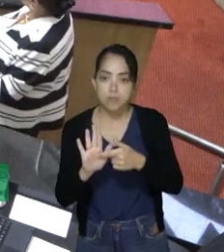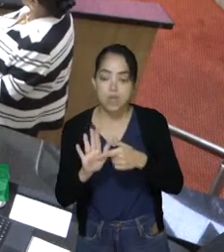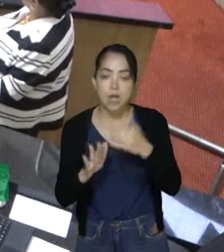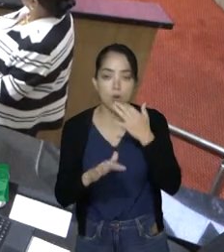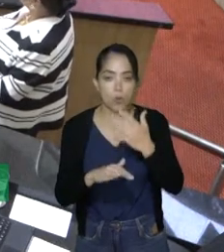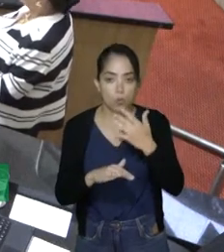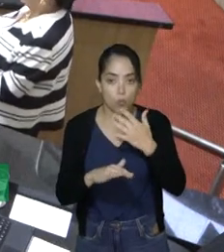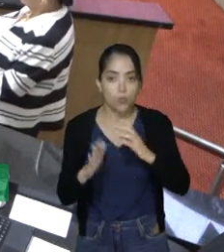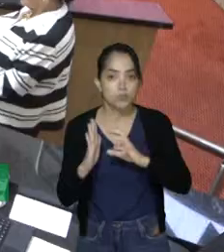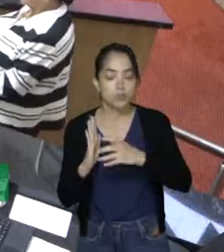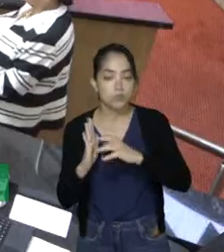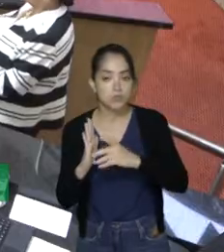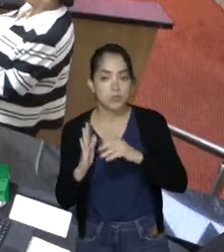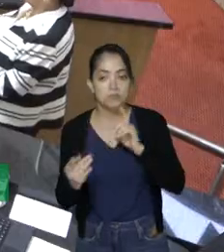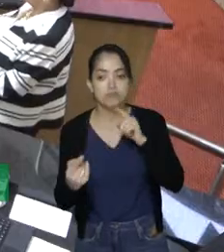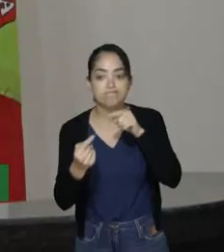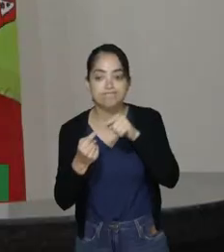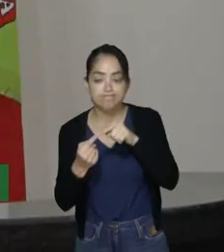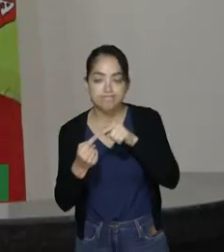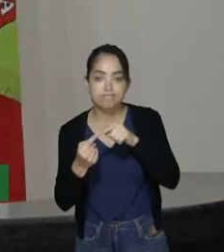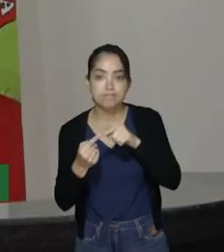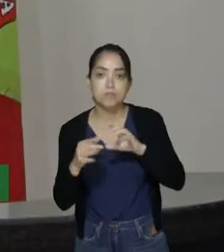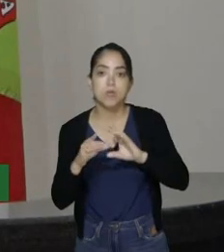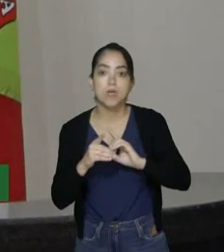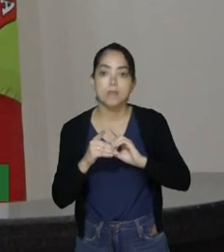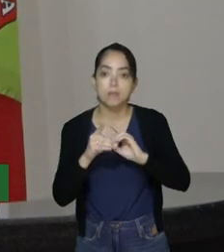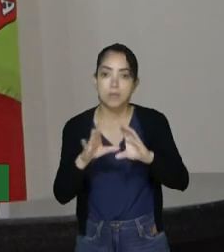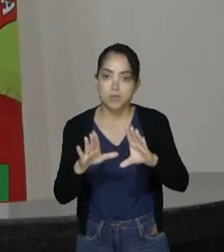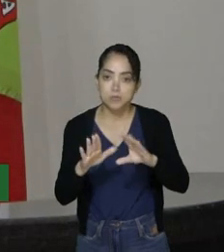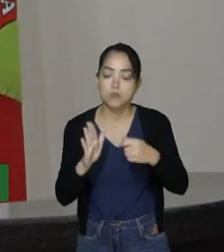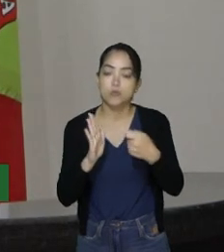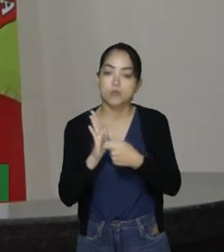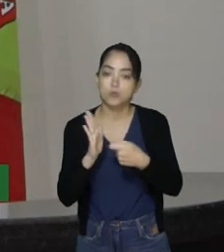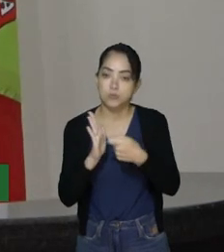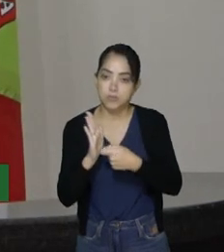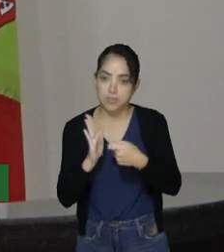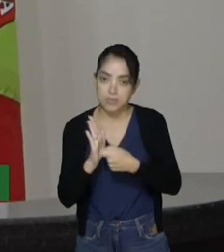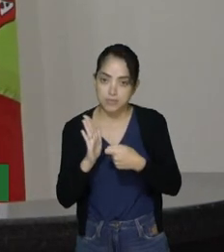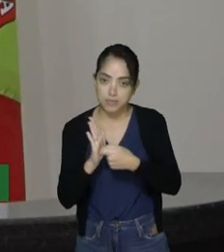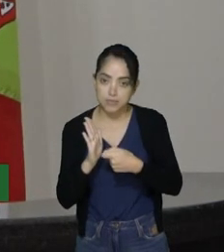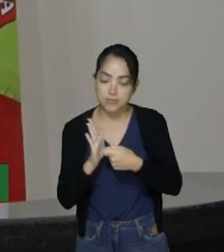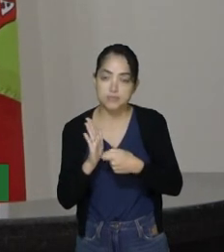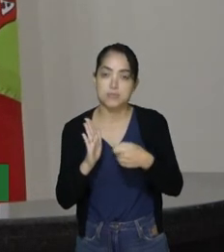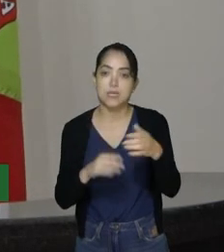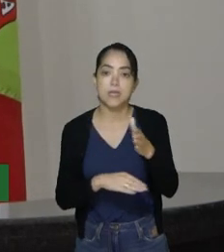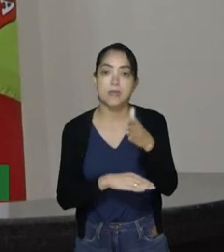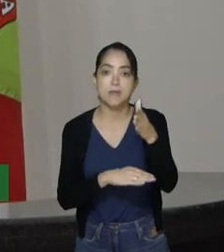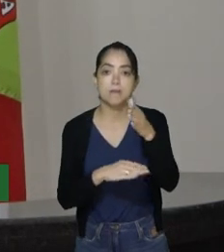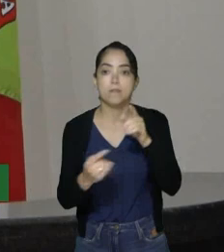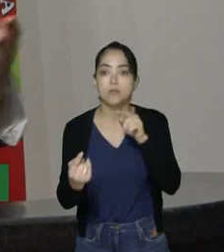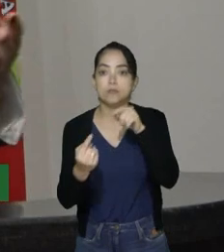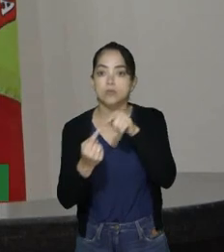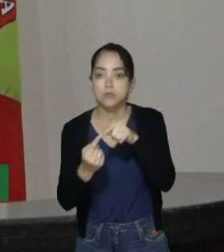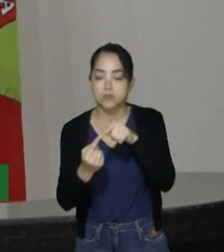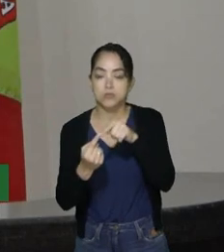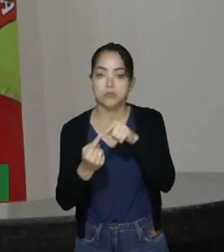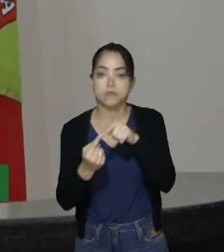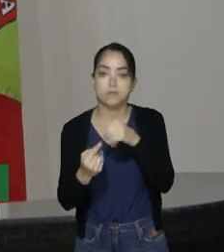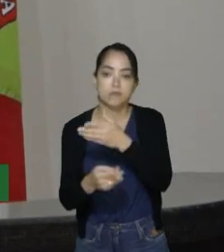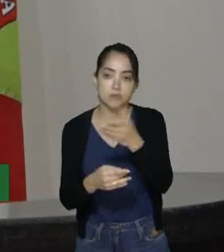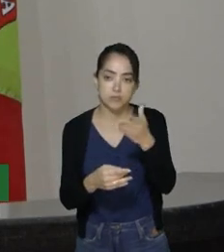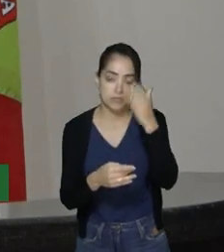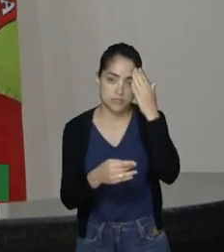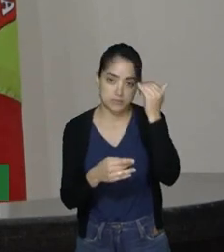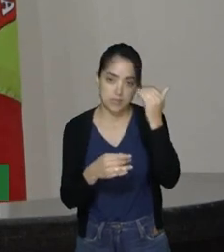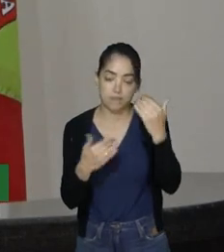eu tenho ideal, eu preservo a democracia e lutarei sempre pelas bandeiras que sempre defendi. Todos aqui sabem quais são,